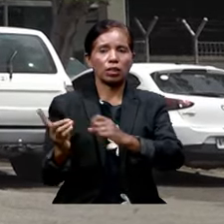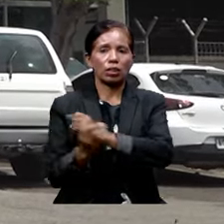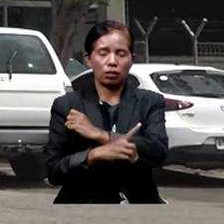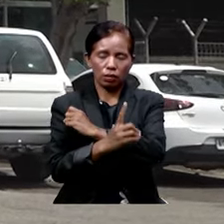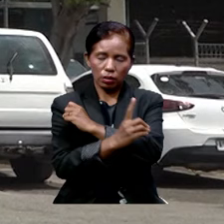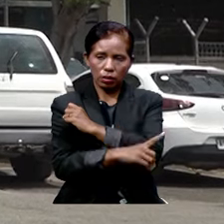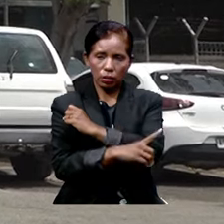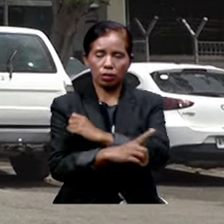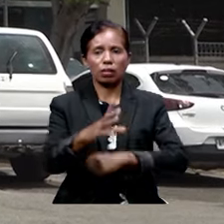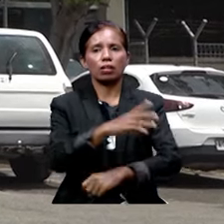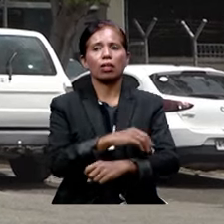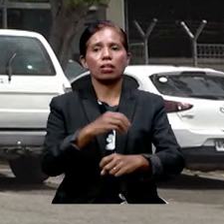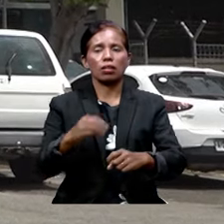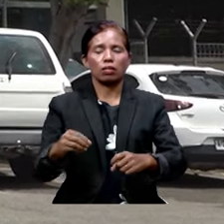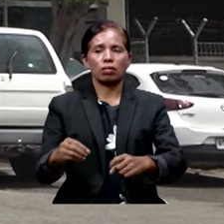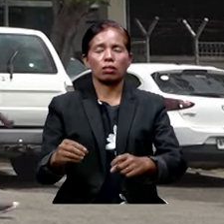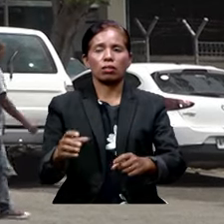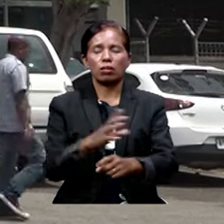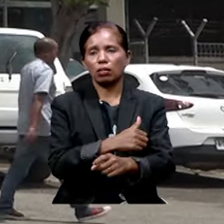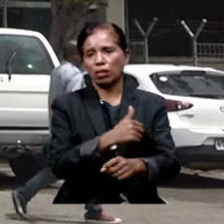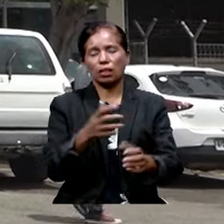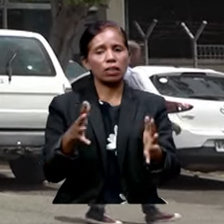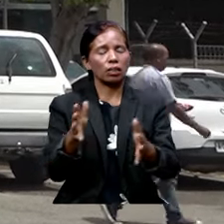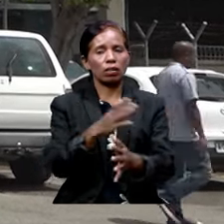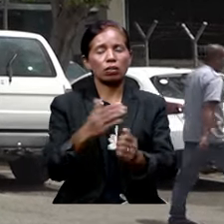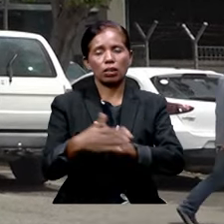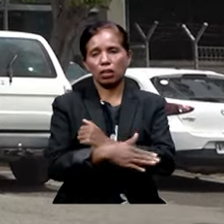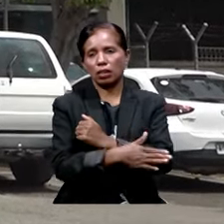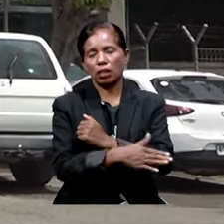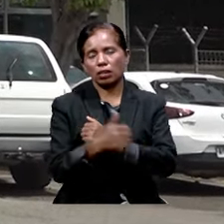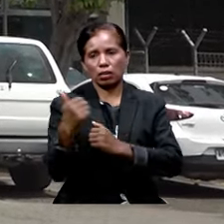baleia no especie marina sira selok. Agustino da Costa, Rohimadia, ZMN.